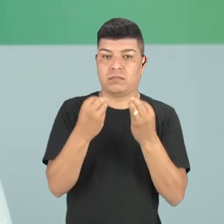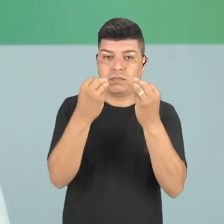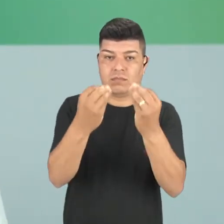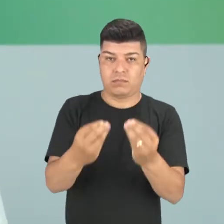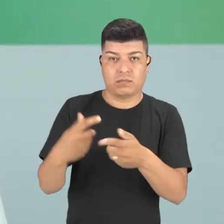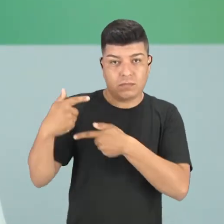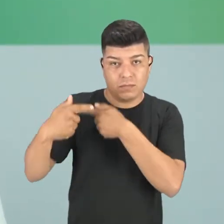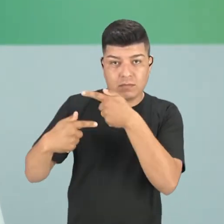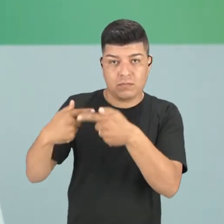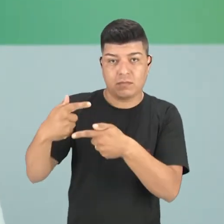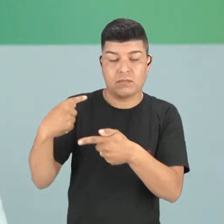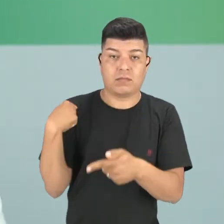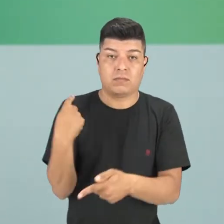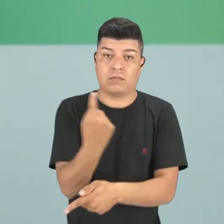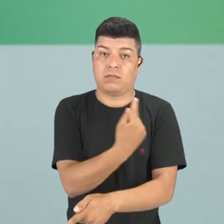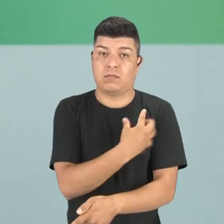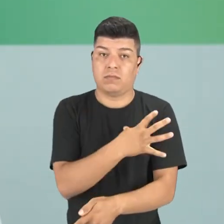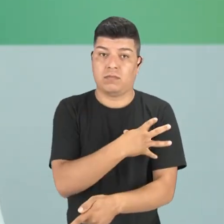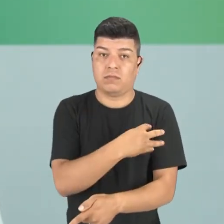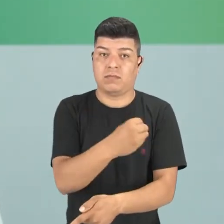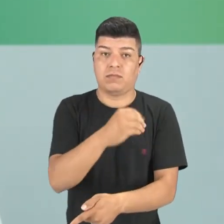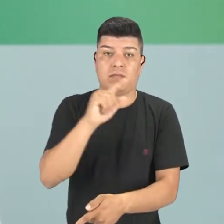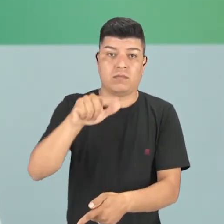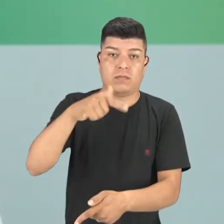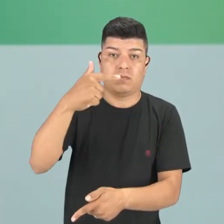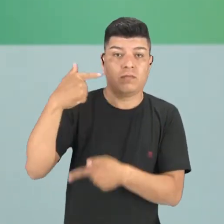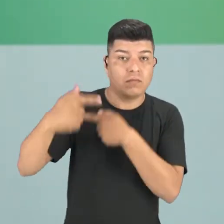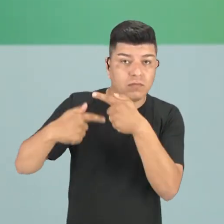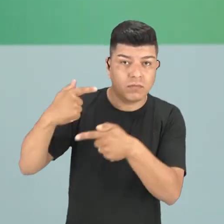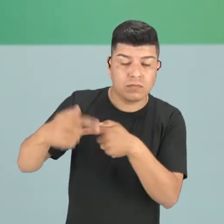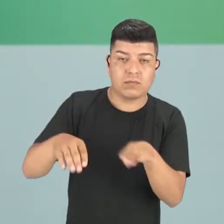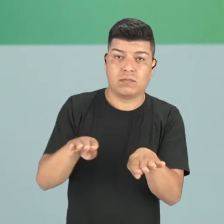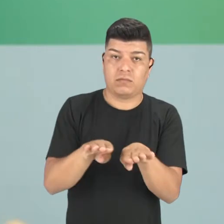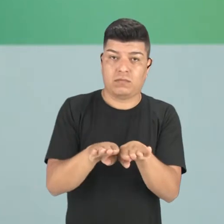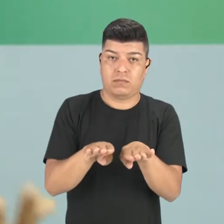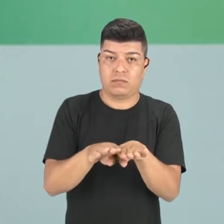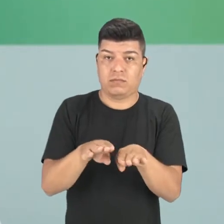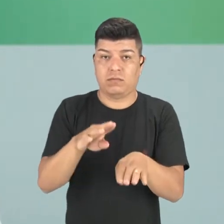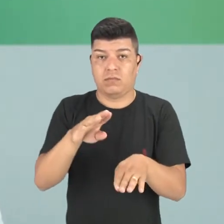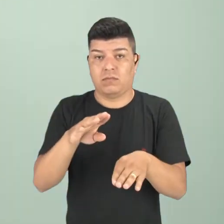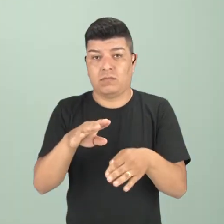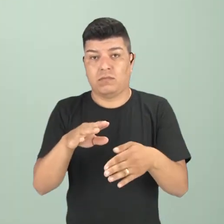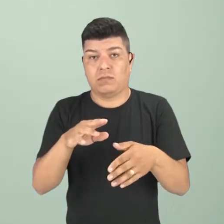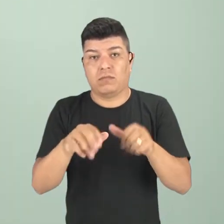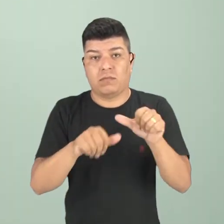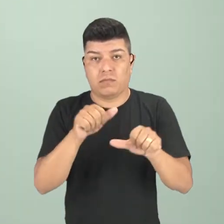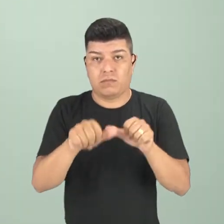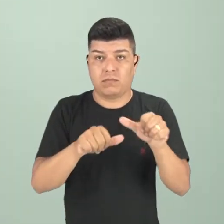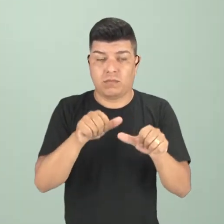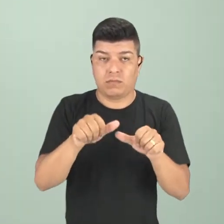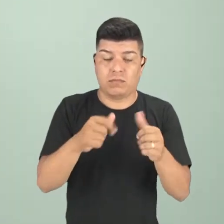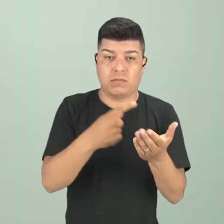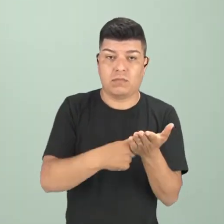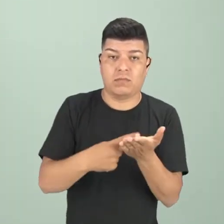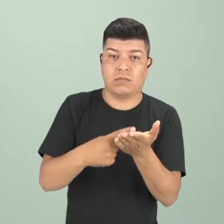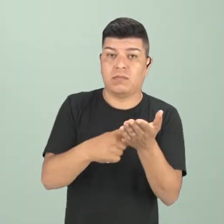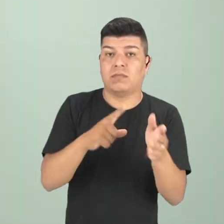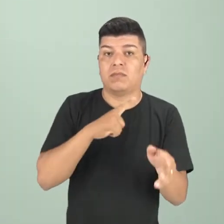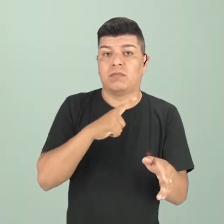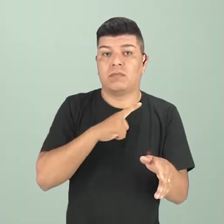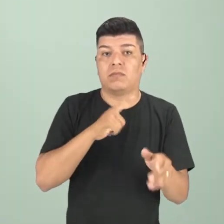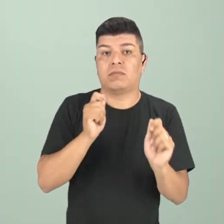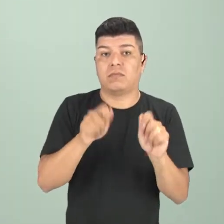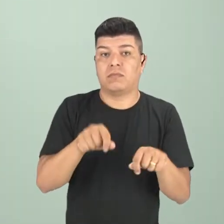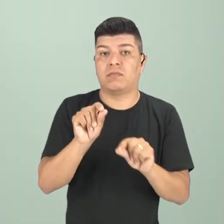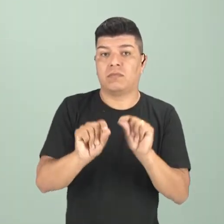gênica aos nossos filhos ou a próxima geração então Além de eu ter a variabilidade que essa combinação eu